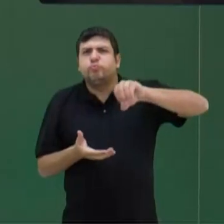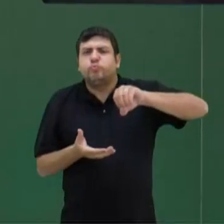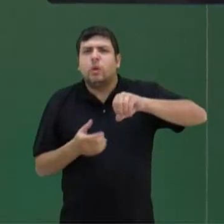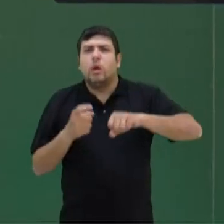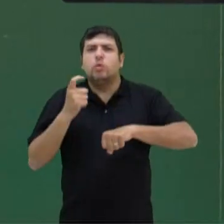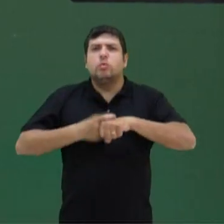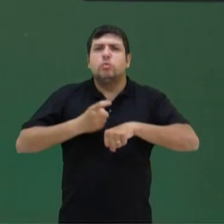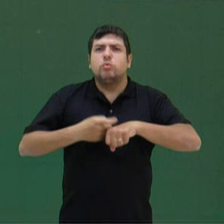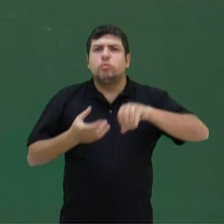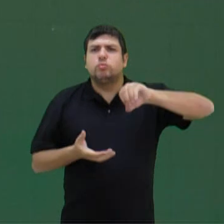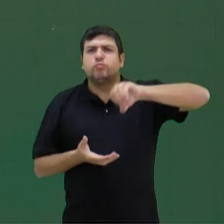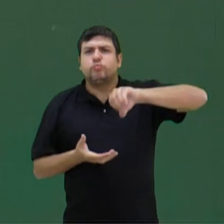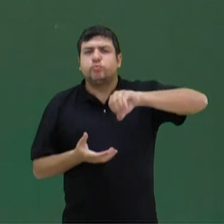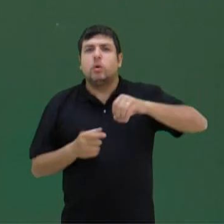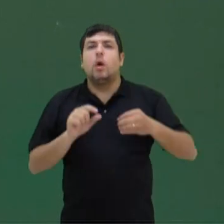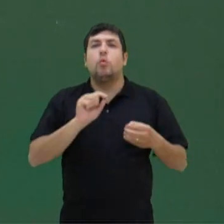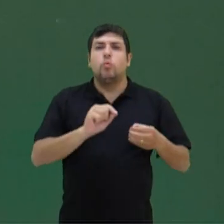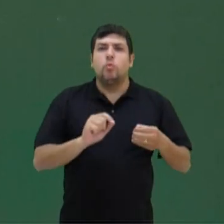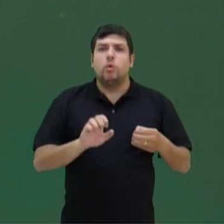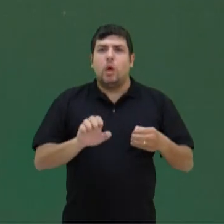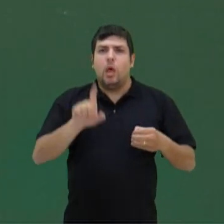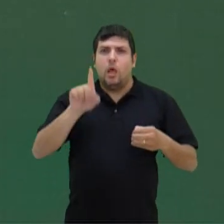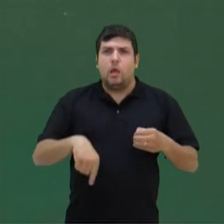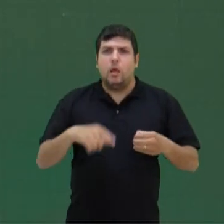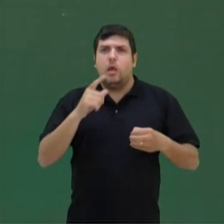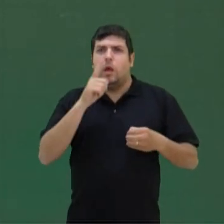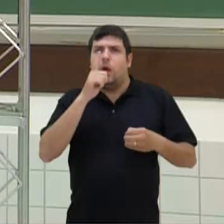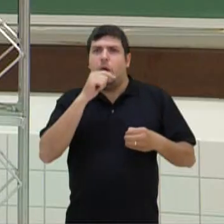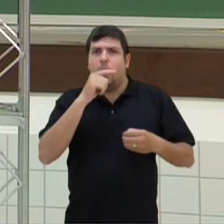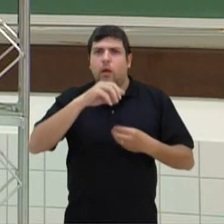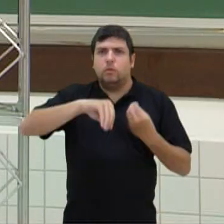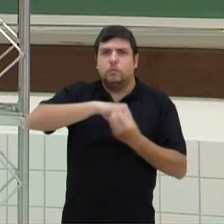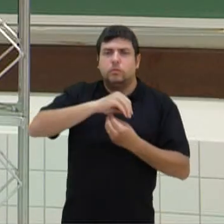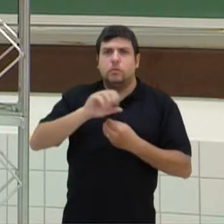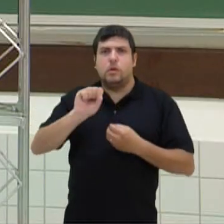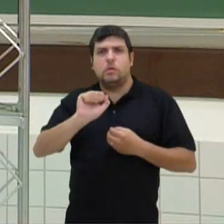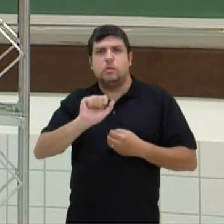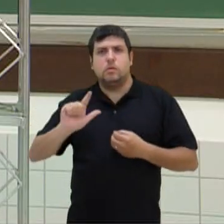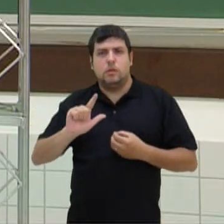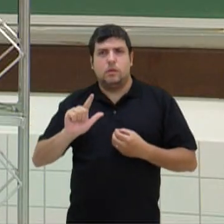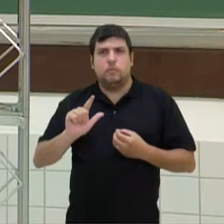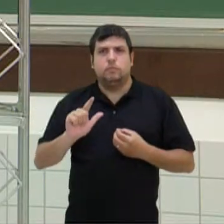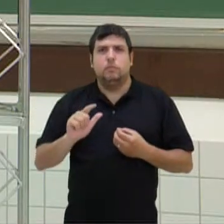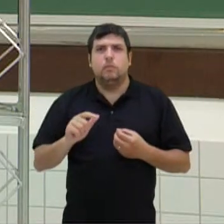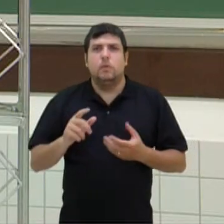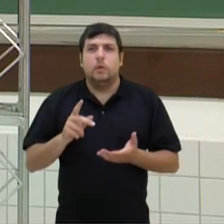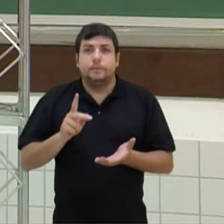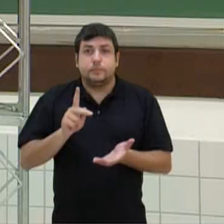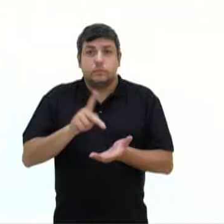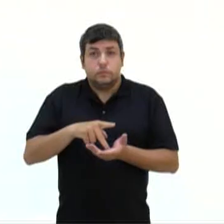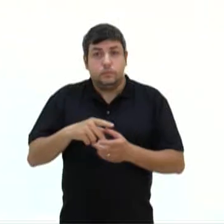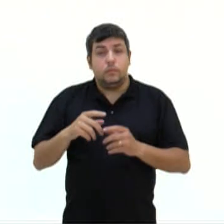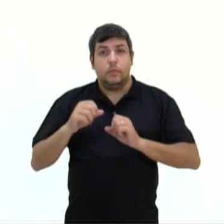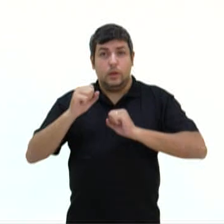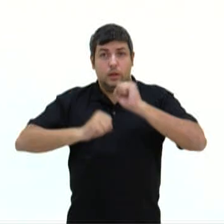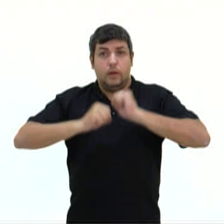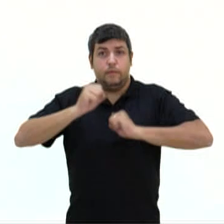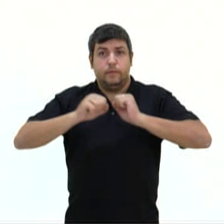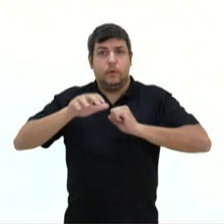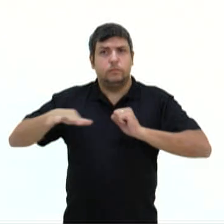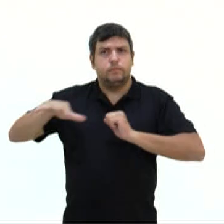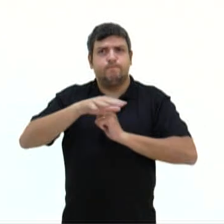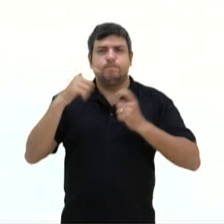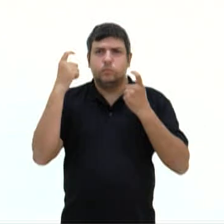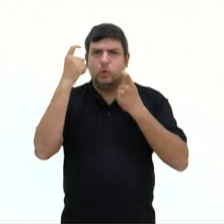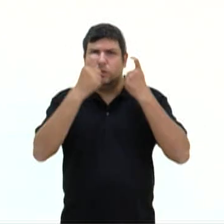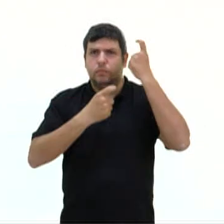exemplo do que seria uma impureza dentro de um reagente. Tá? Essa é uma preocupação muito grande com as indústrias, que procuram sempre